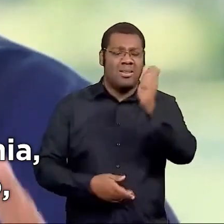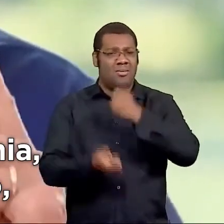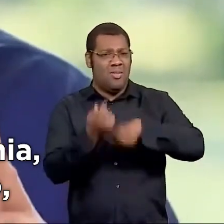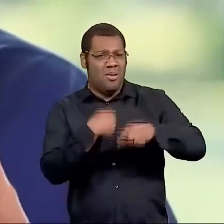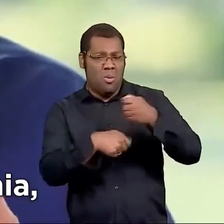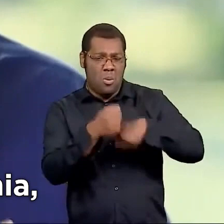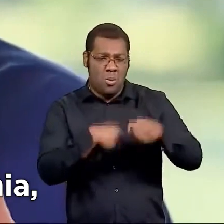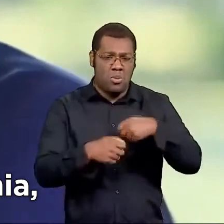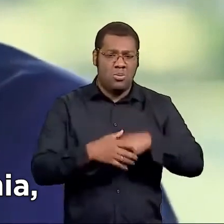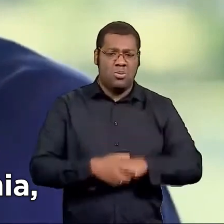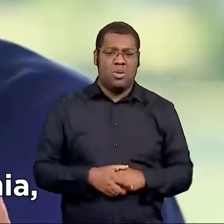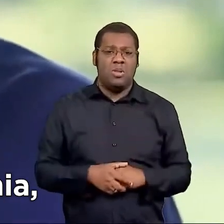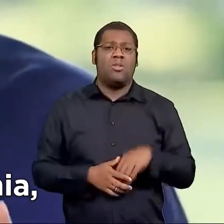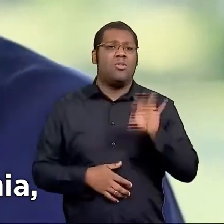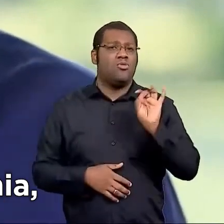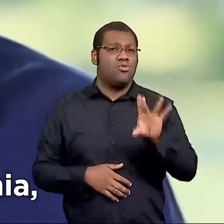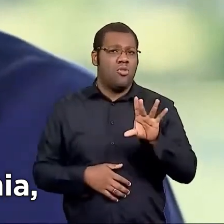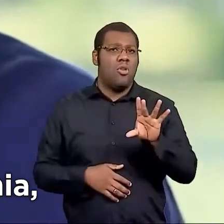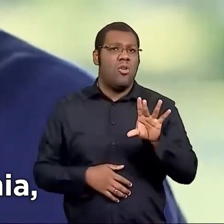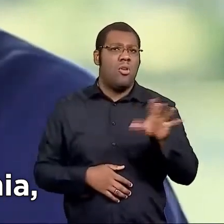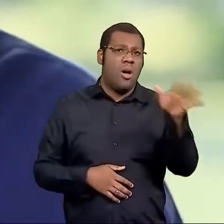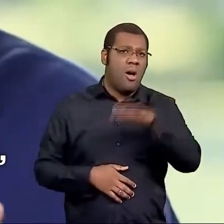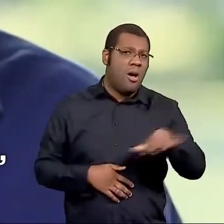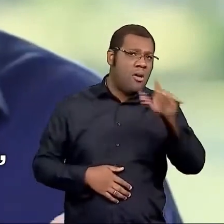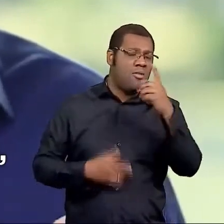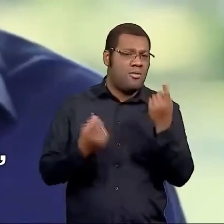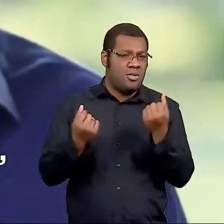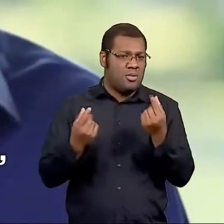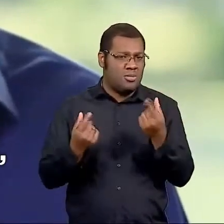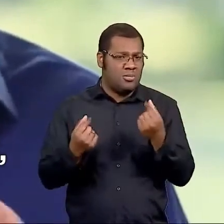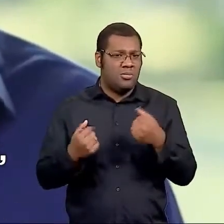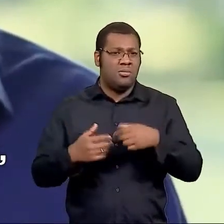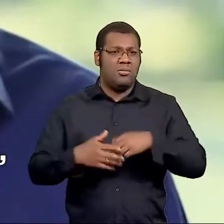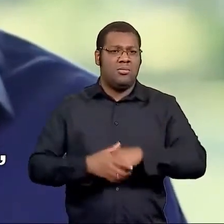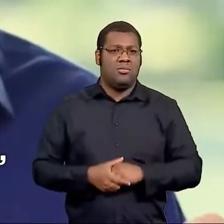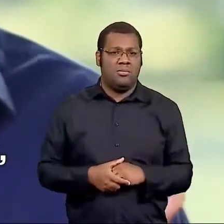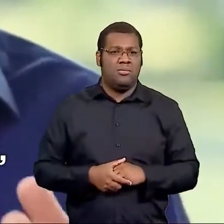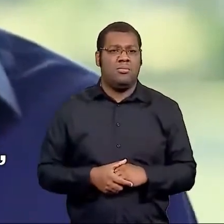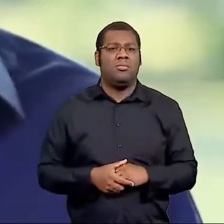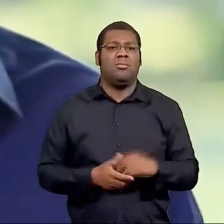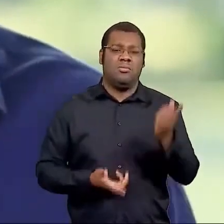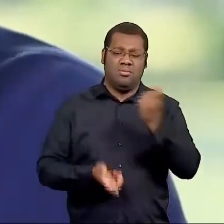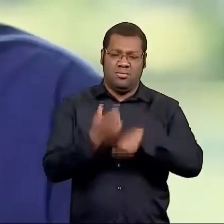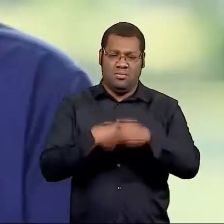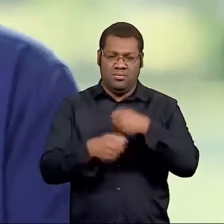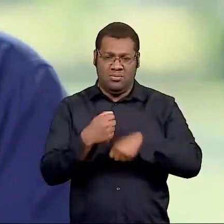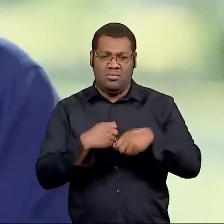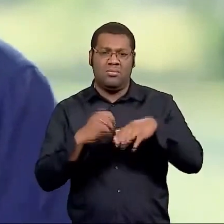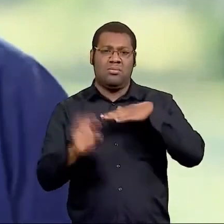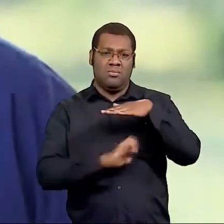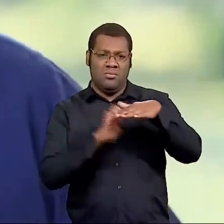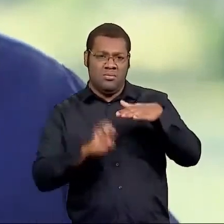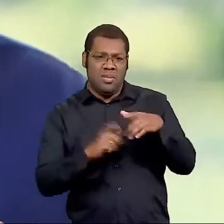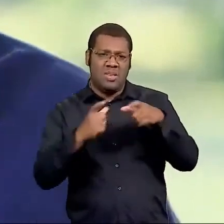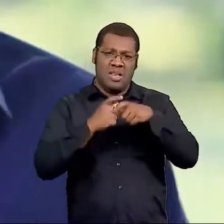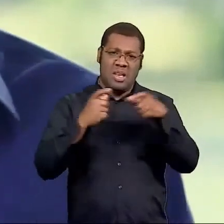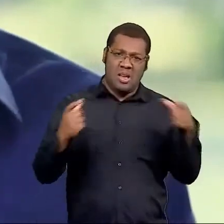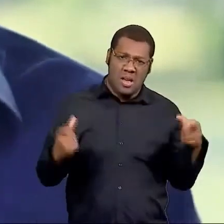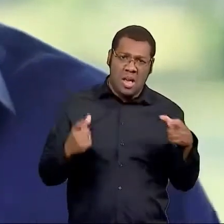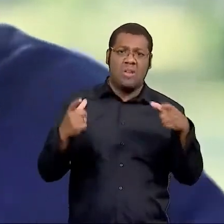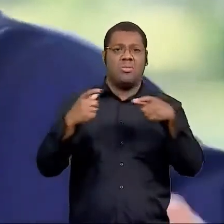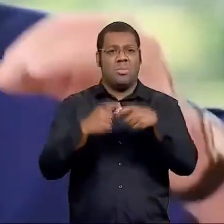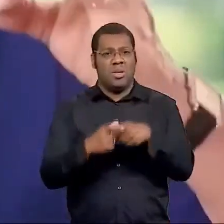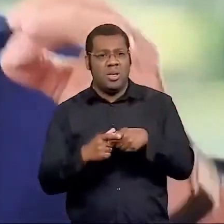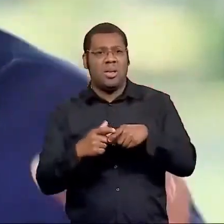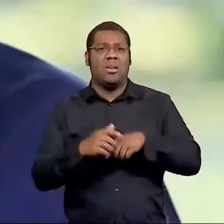setor financeiro não tem um setor da economia seja das grandes empresas Pequenas Empresas médias empresas pequenos Varejista